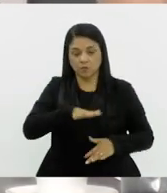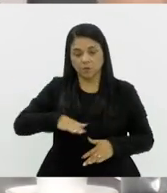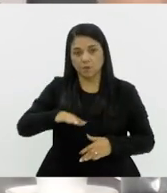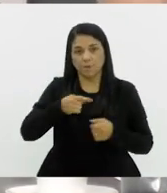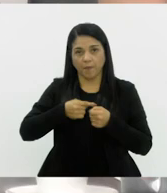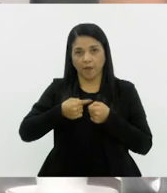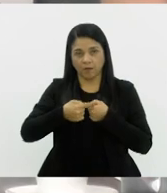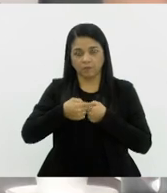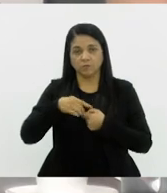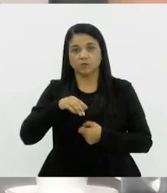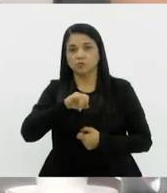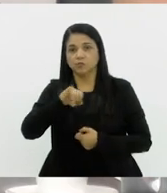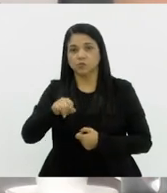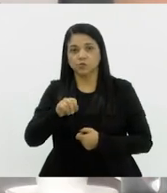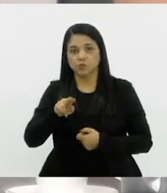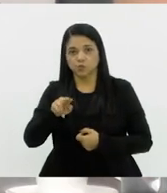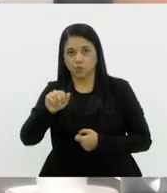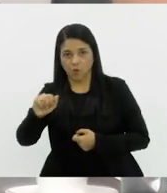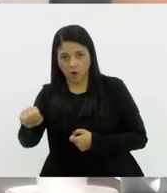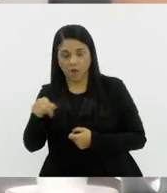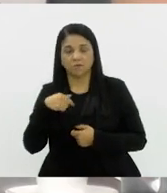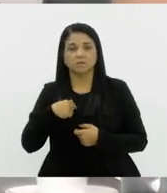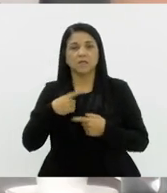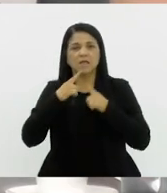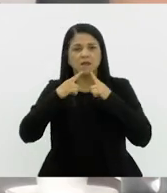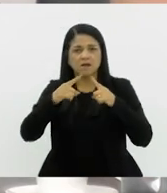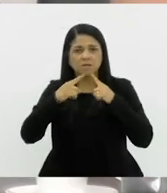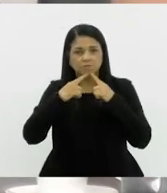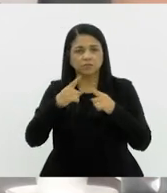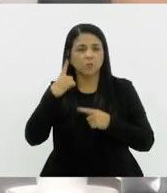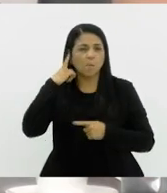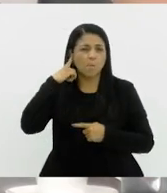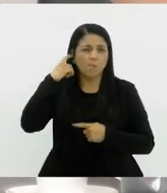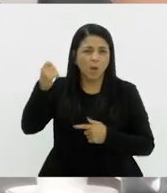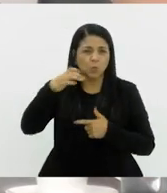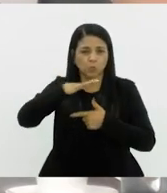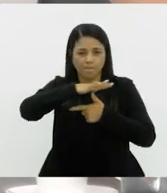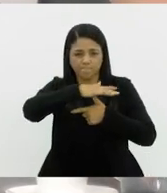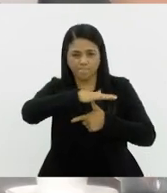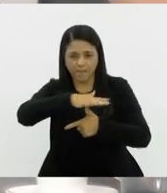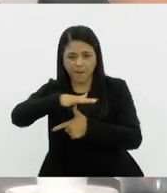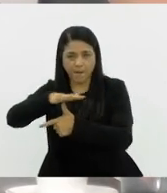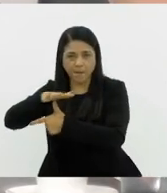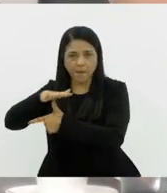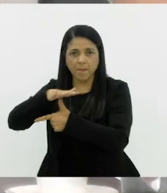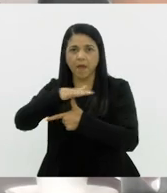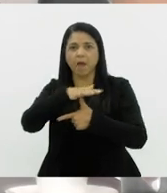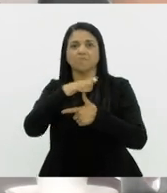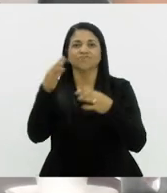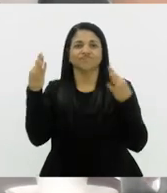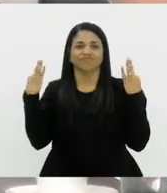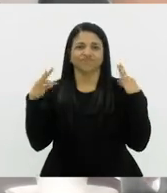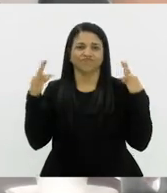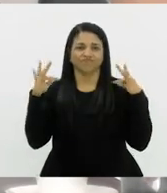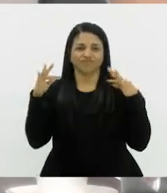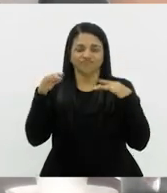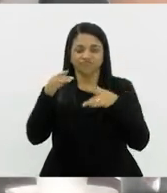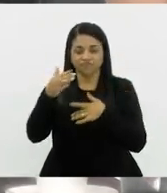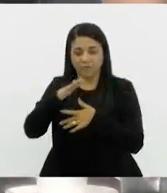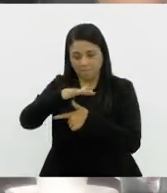reclamando da poluição sonora causada pelo barulho de helicópteros turísticos que sobrevoam a